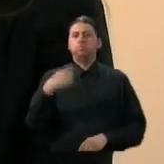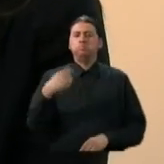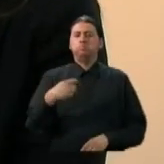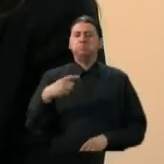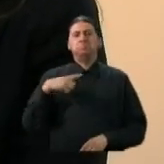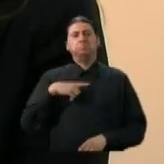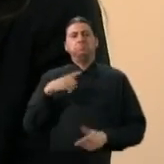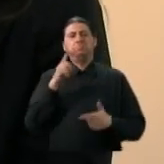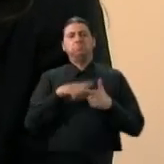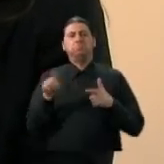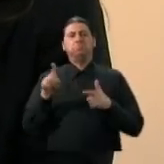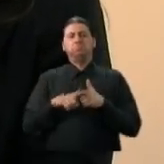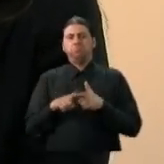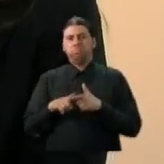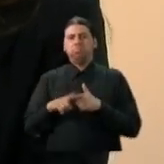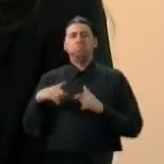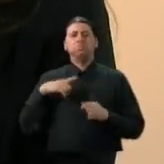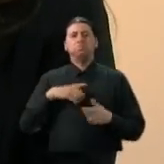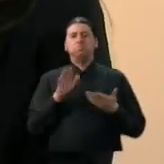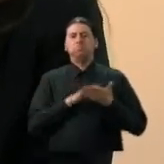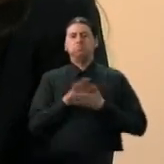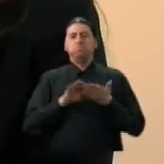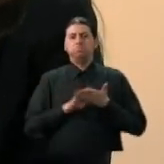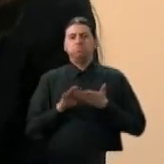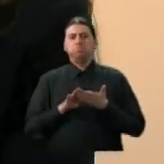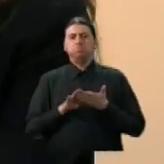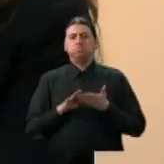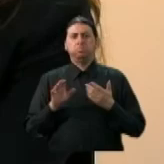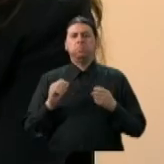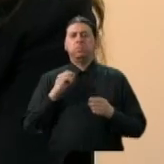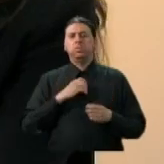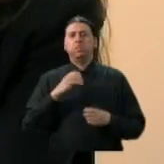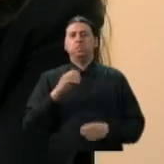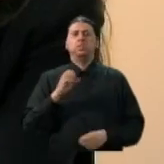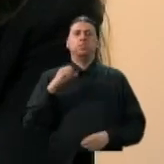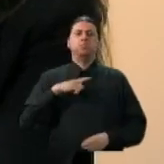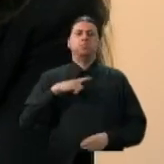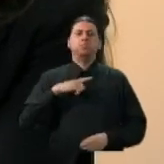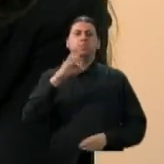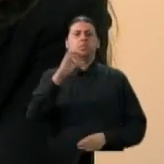não vai ter CA de pênis, não vai ter CA anal nos meninos, então... Olha o